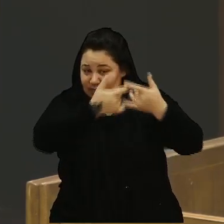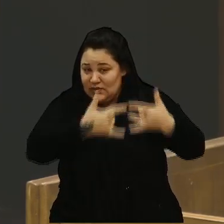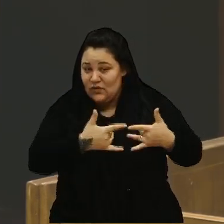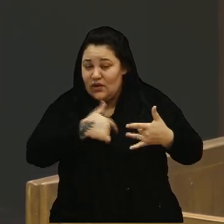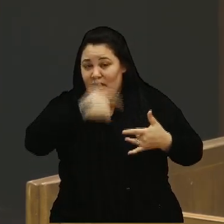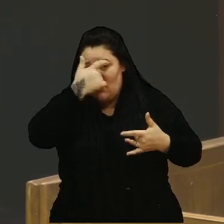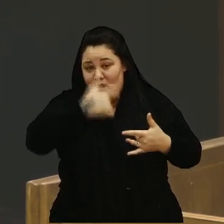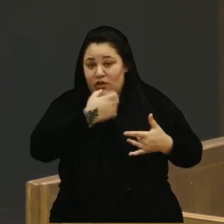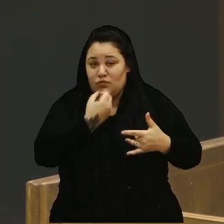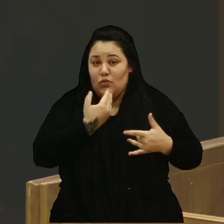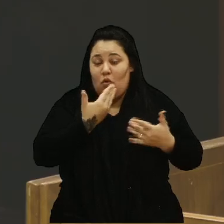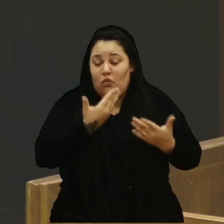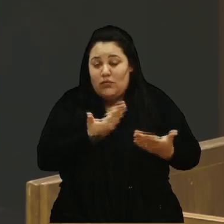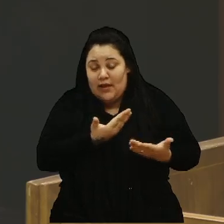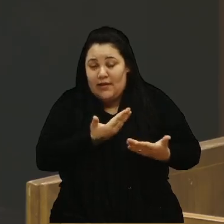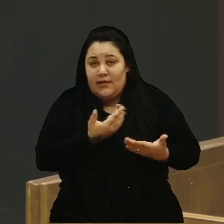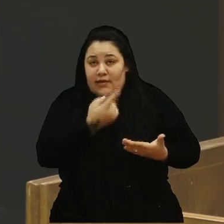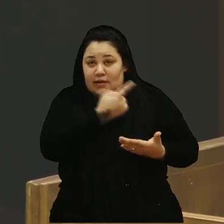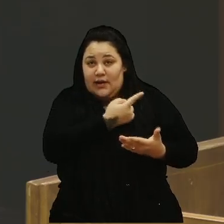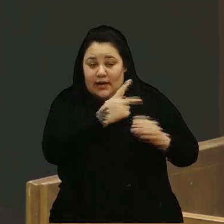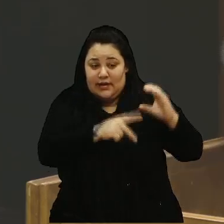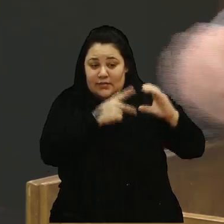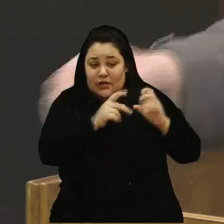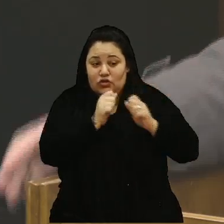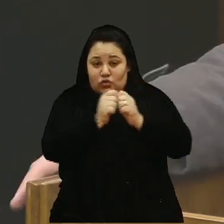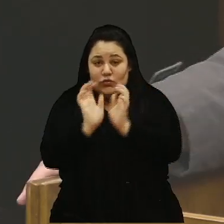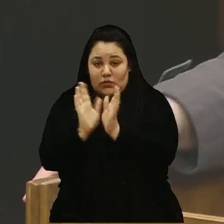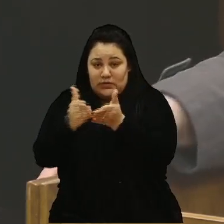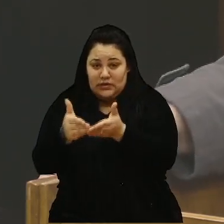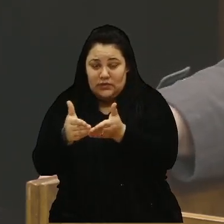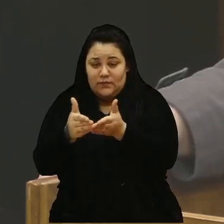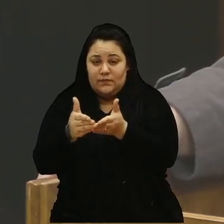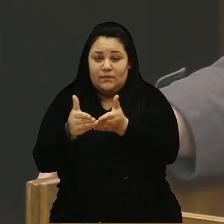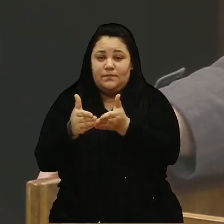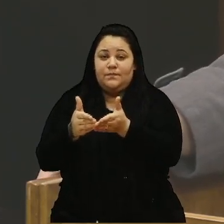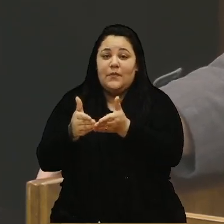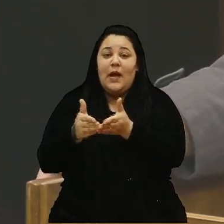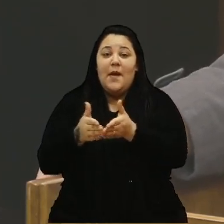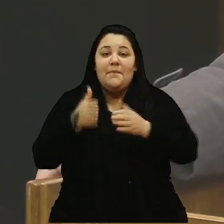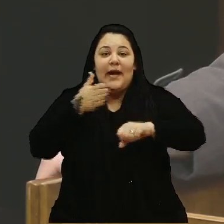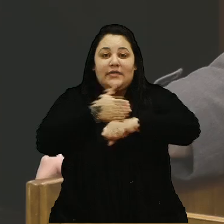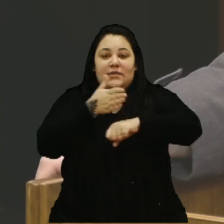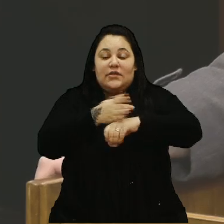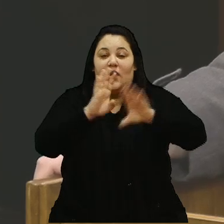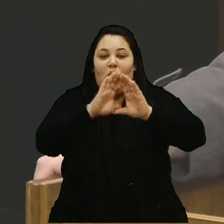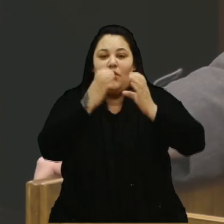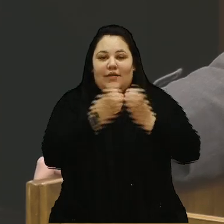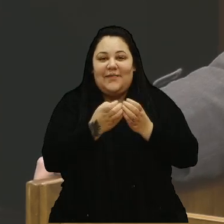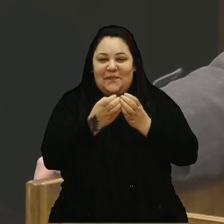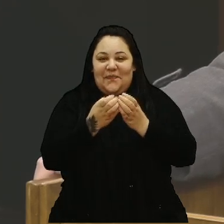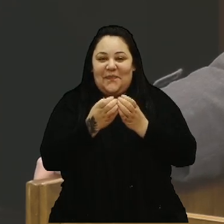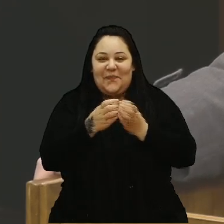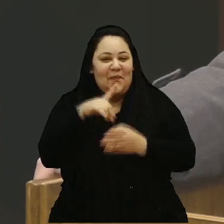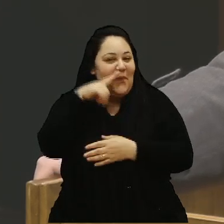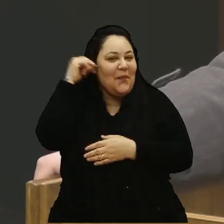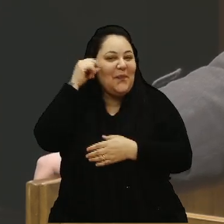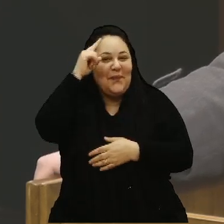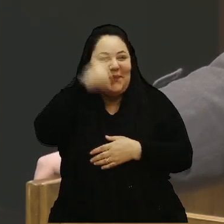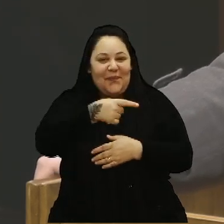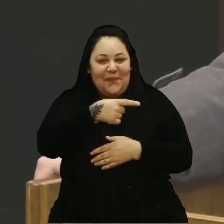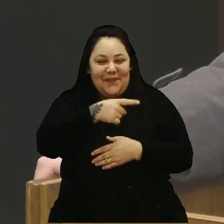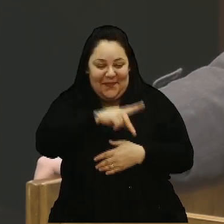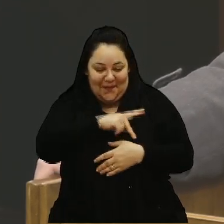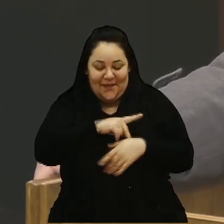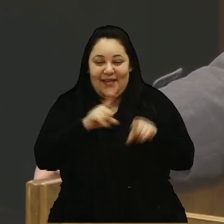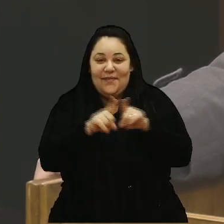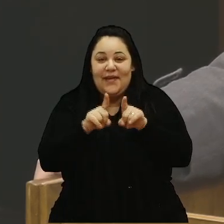tom esta casa, por meio da Comissão de Legislação Participativa e Comunitária, que é presidida pelo colega Aldoni Machado, nós provocarmos uma